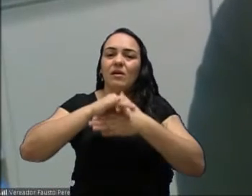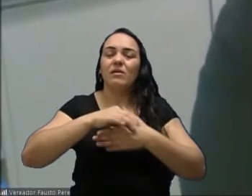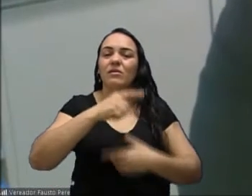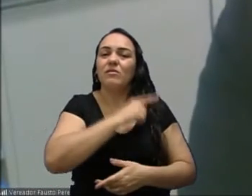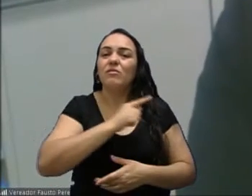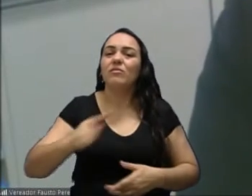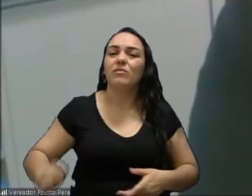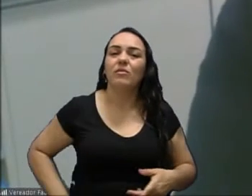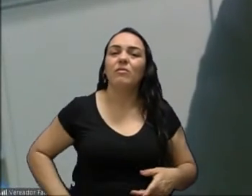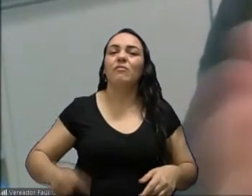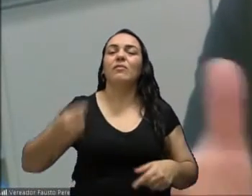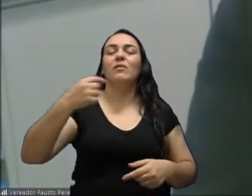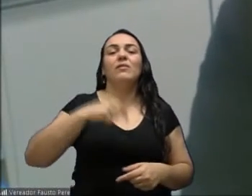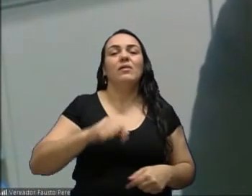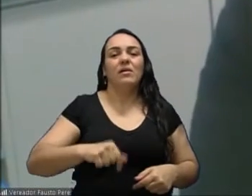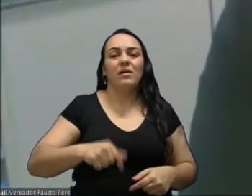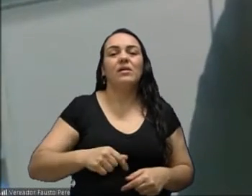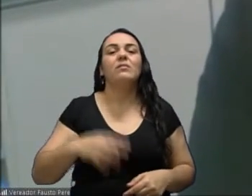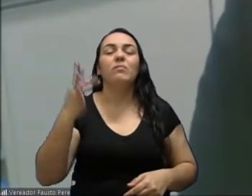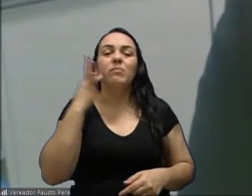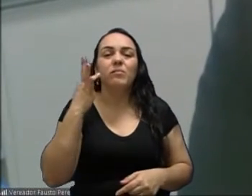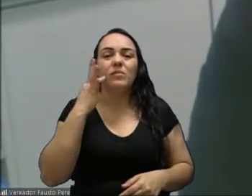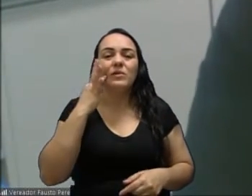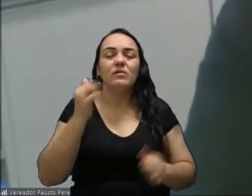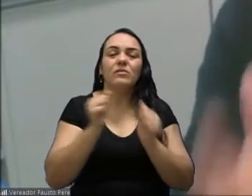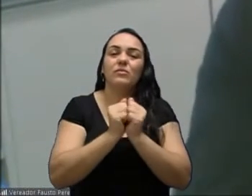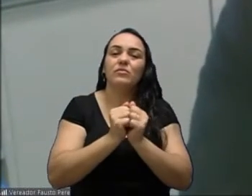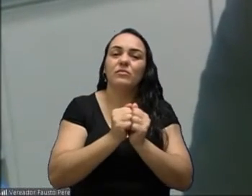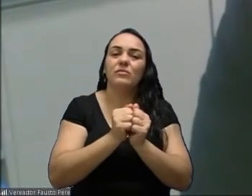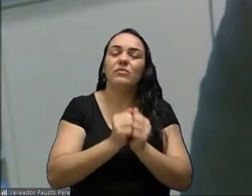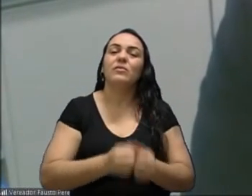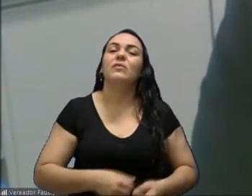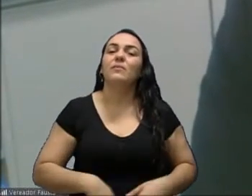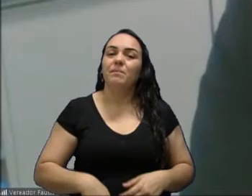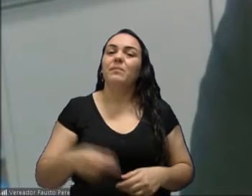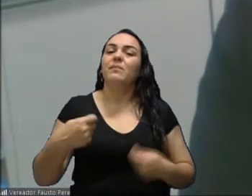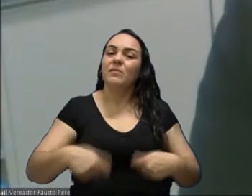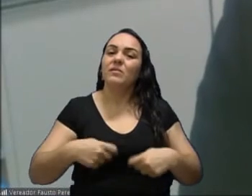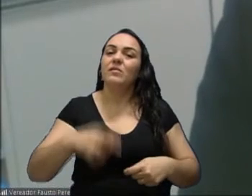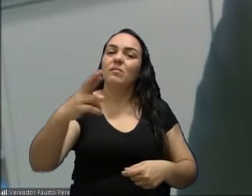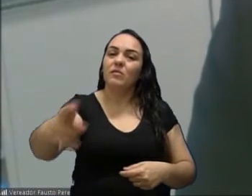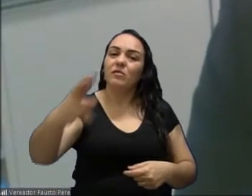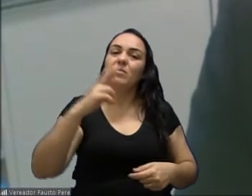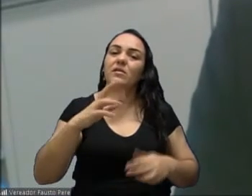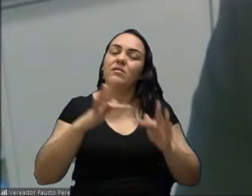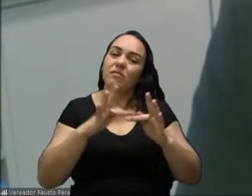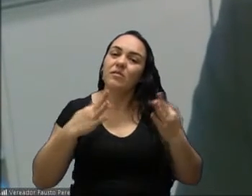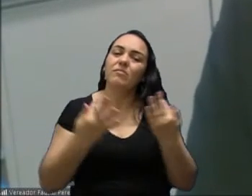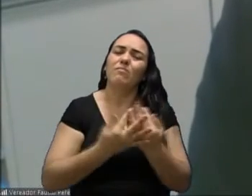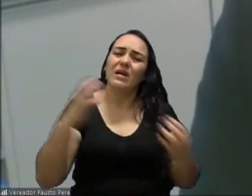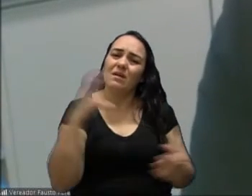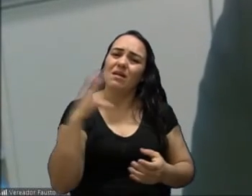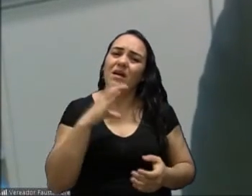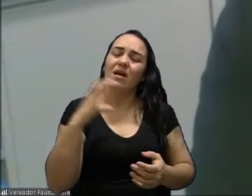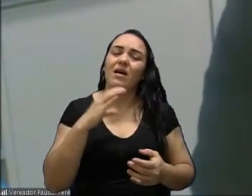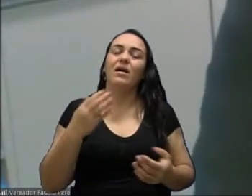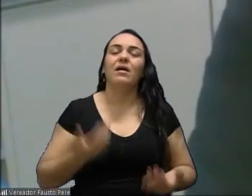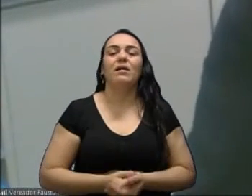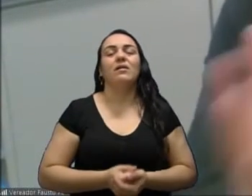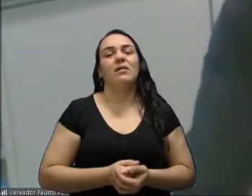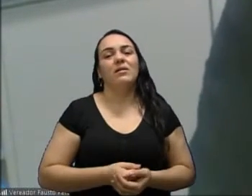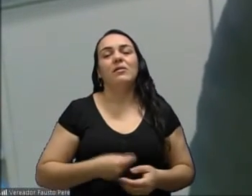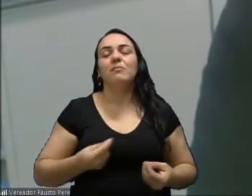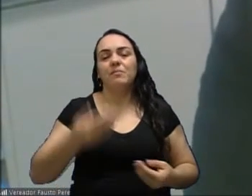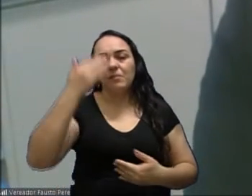peço ao senhor presidente que venha conjunto ao executivo trazer uma resposta para essas famílias o mais rápido possível tá bom senhor